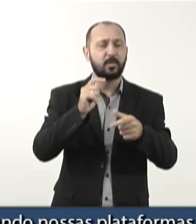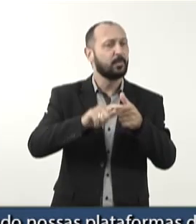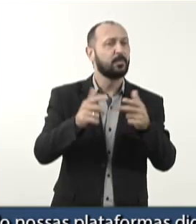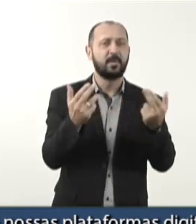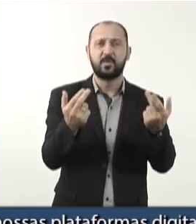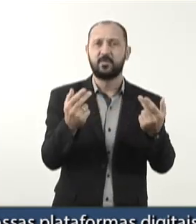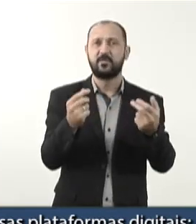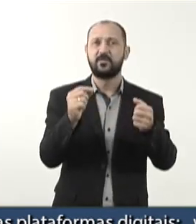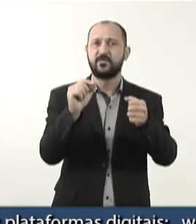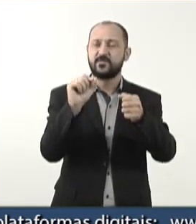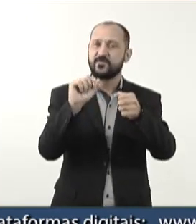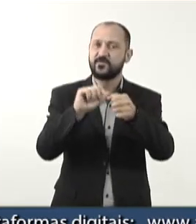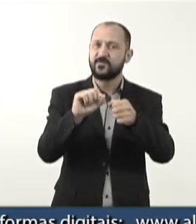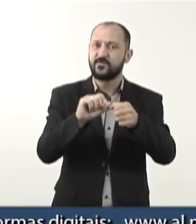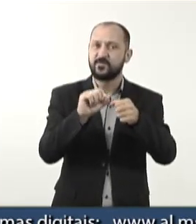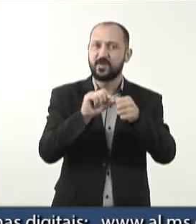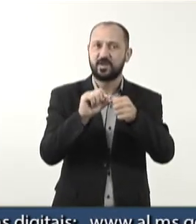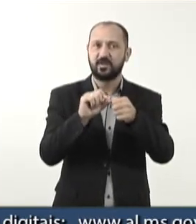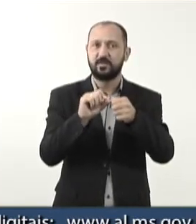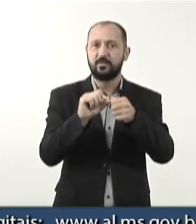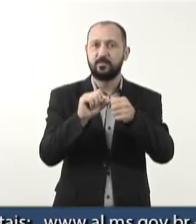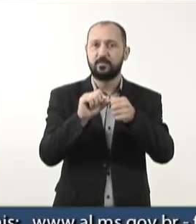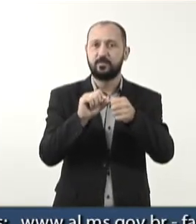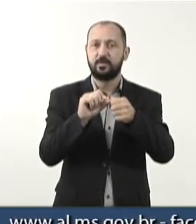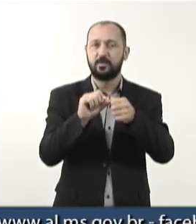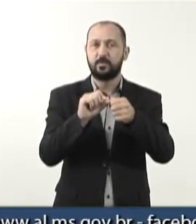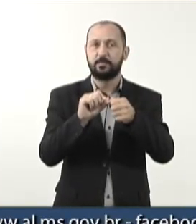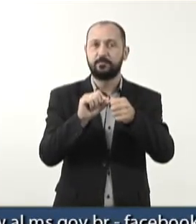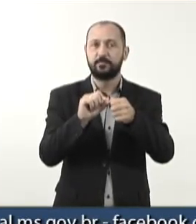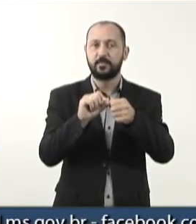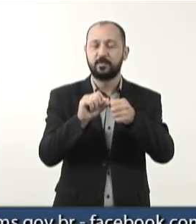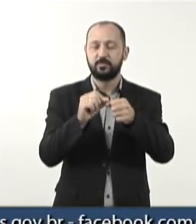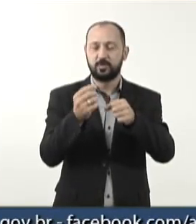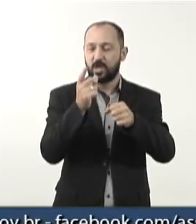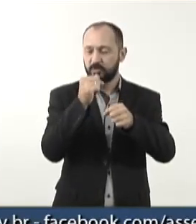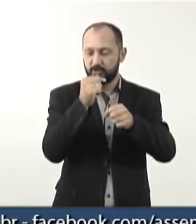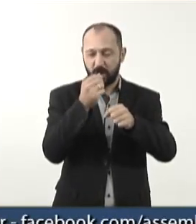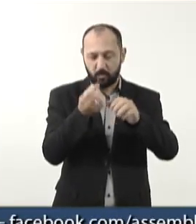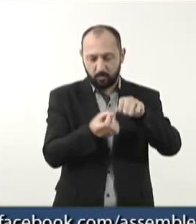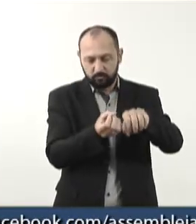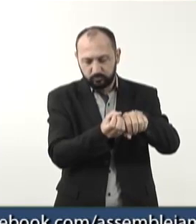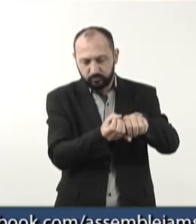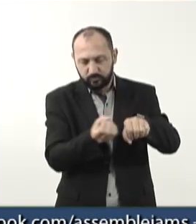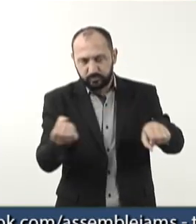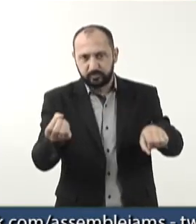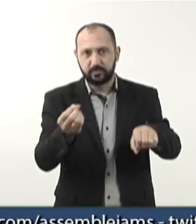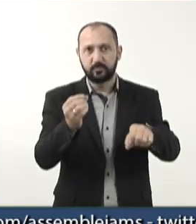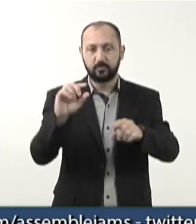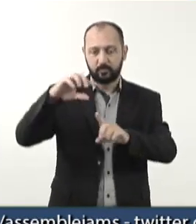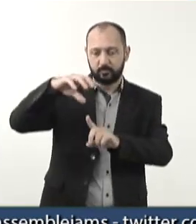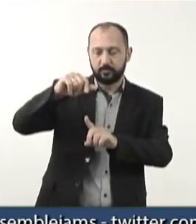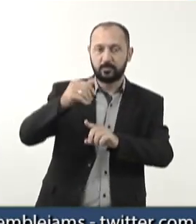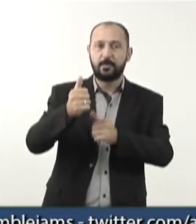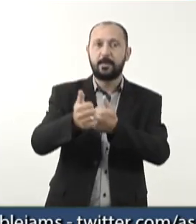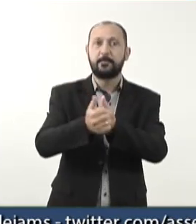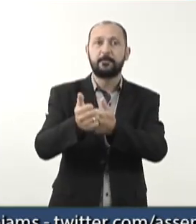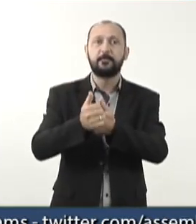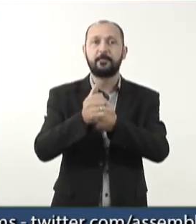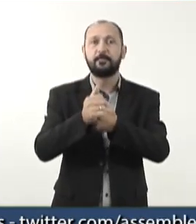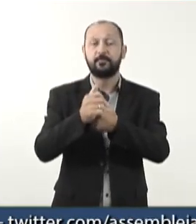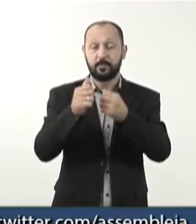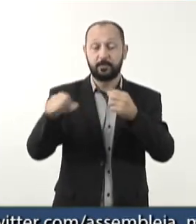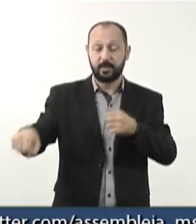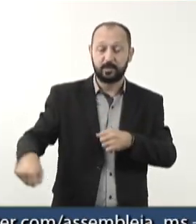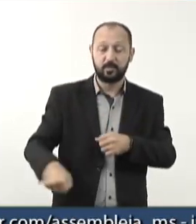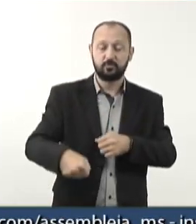Lá fez uma corrente, um encanamento de água e colocou as torneiras na porta para ir buscar